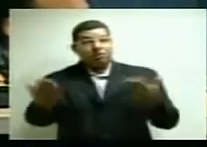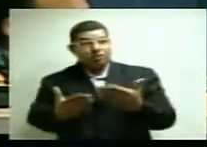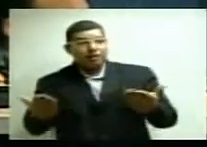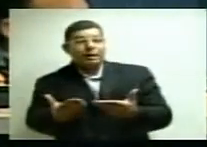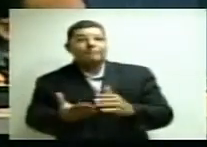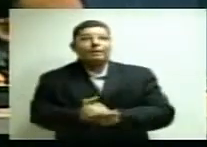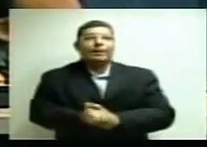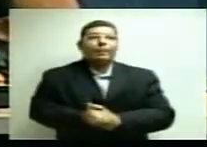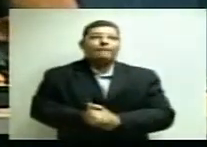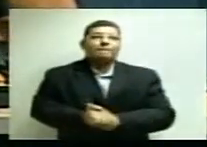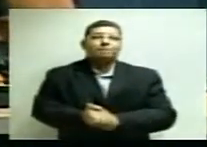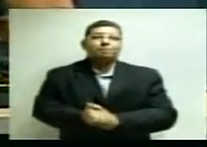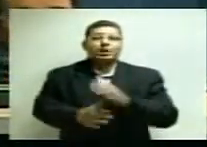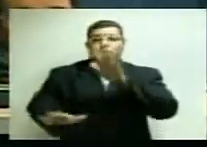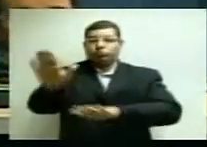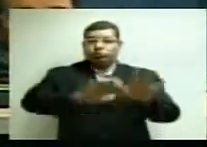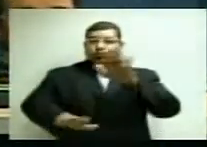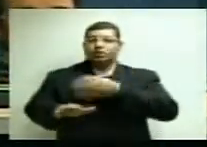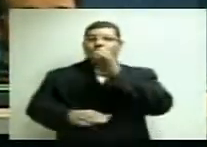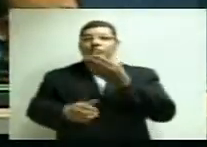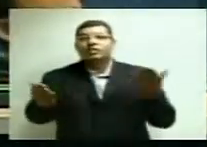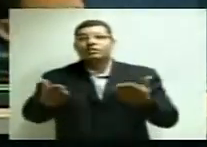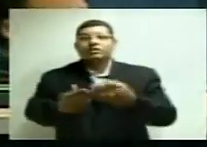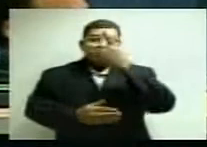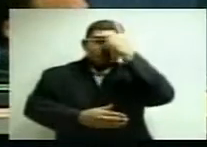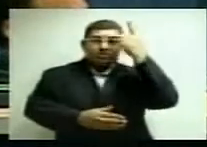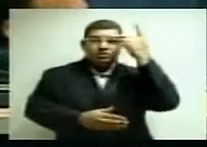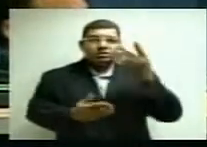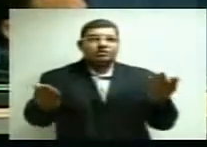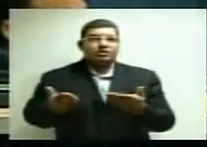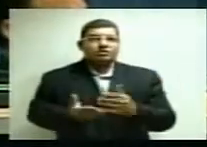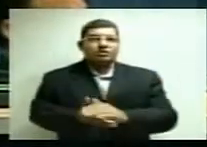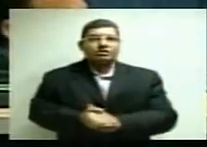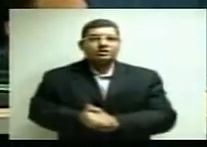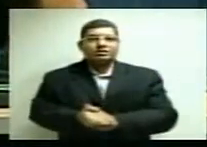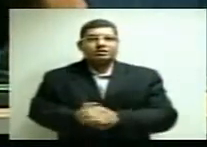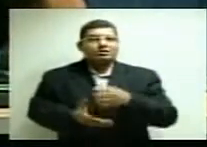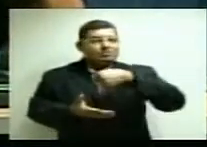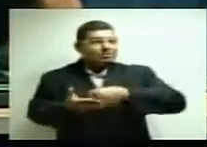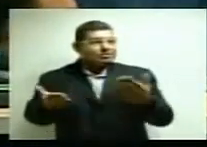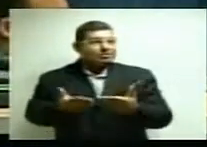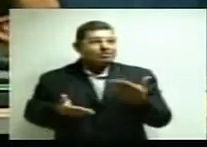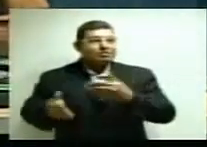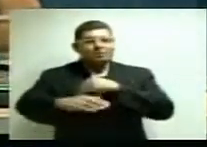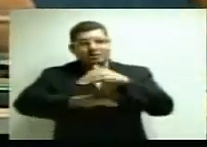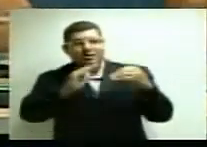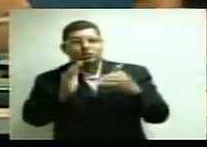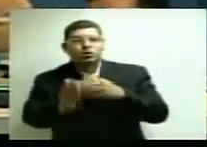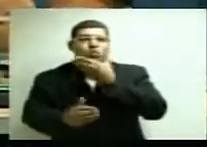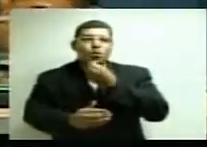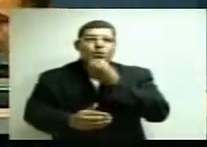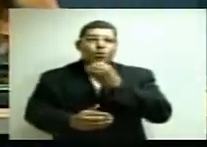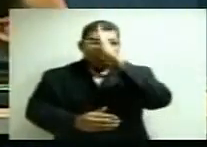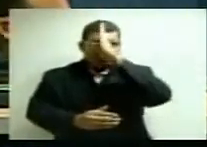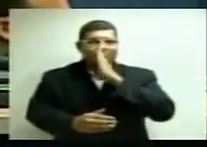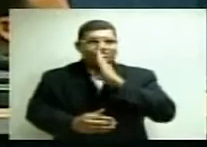entanto, cuidar do bem-estar das pessoas é a obrigação de todo homem